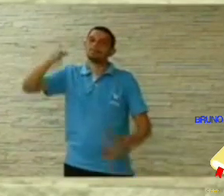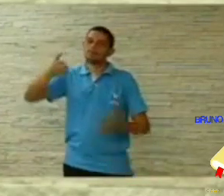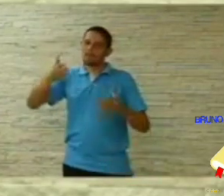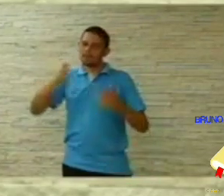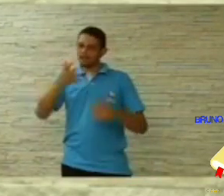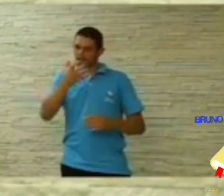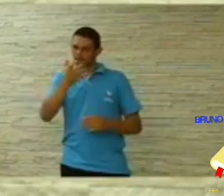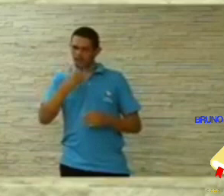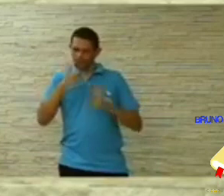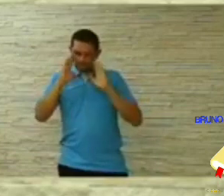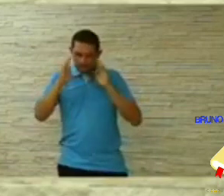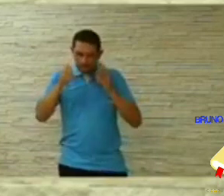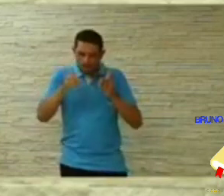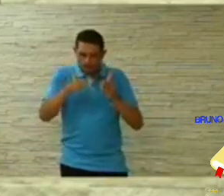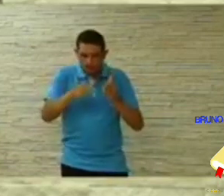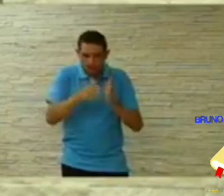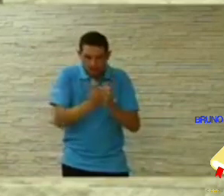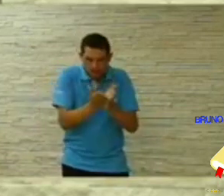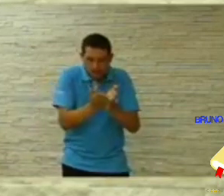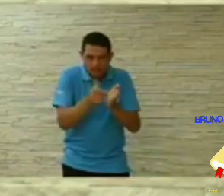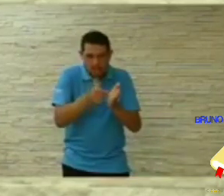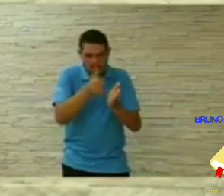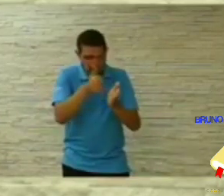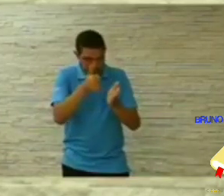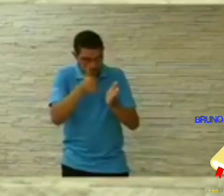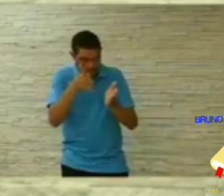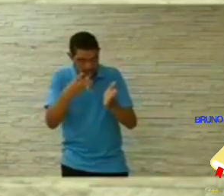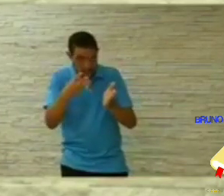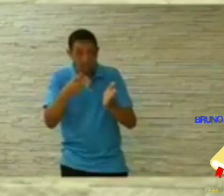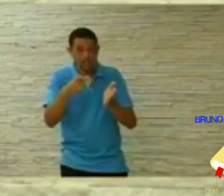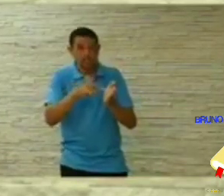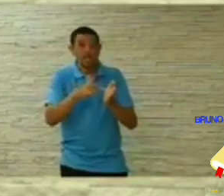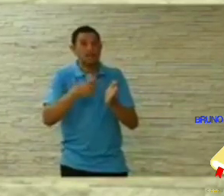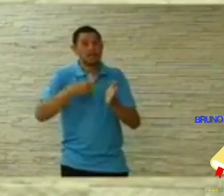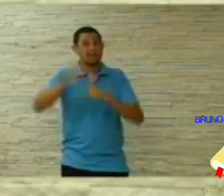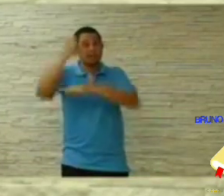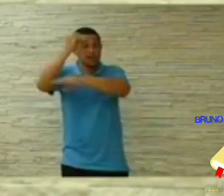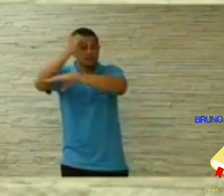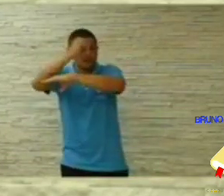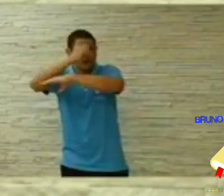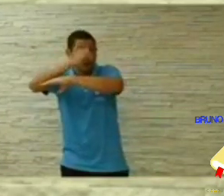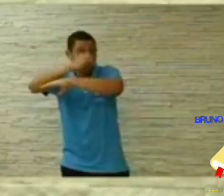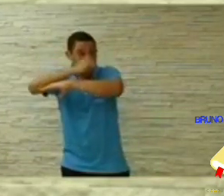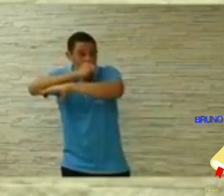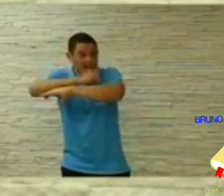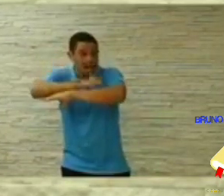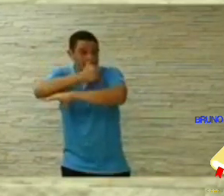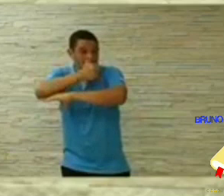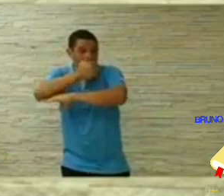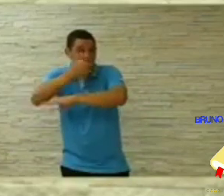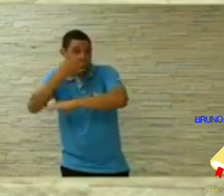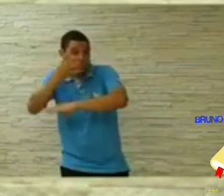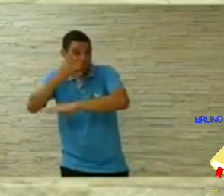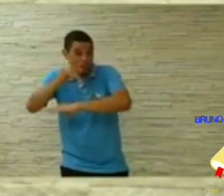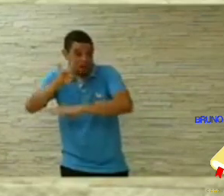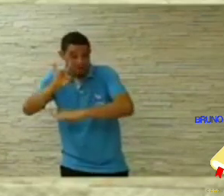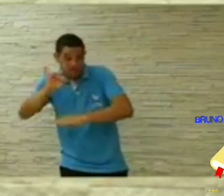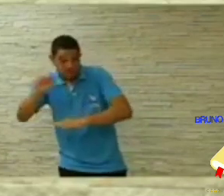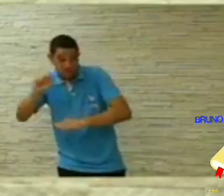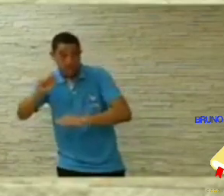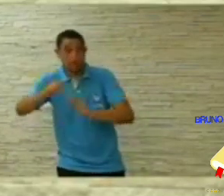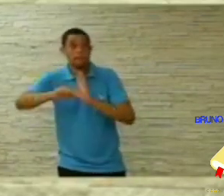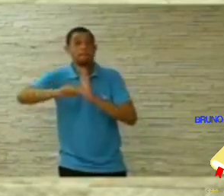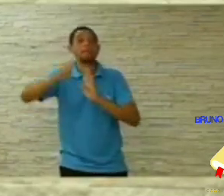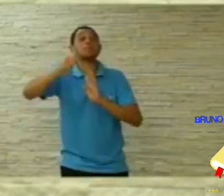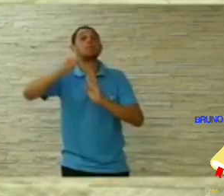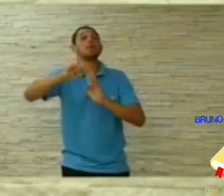como eu disse, na Páscoa, ali no pôr do sol do 14º dia do primeiro mês do ano judaico.